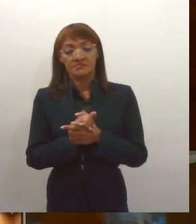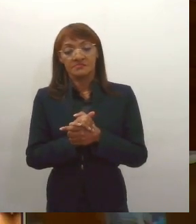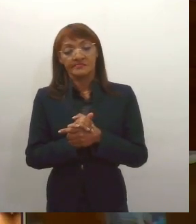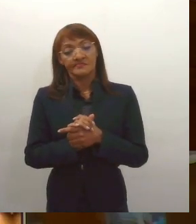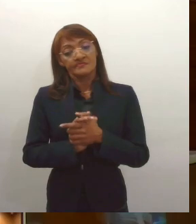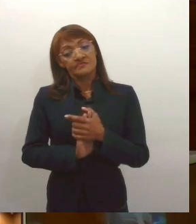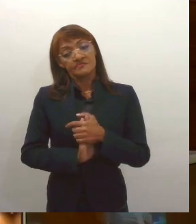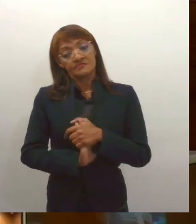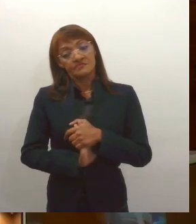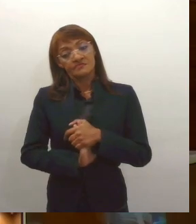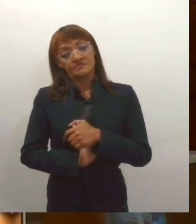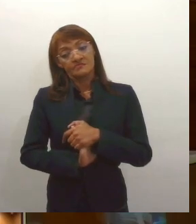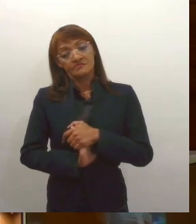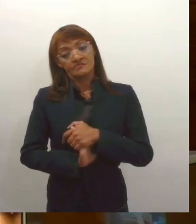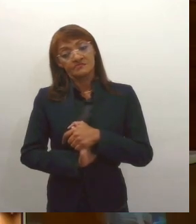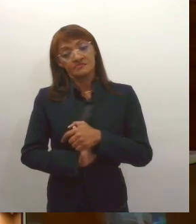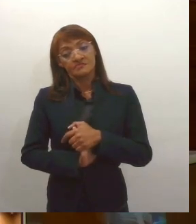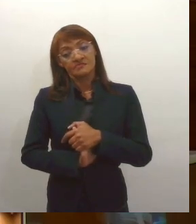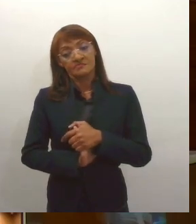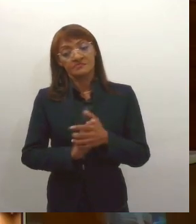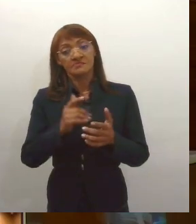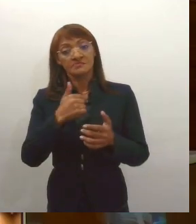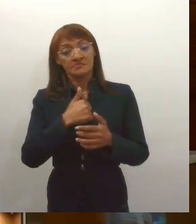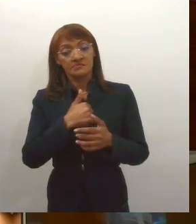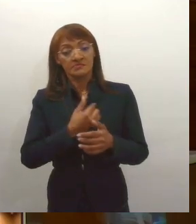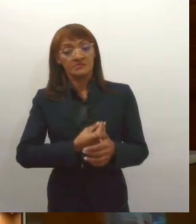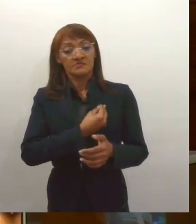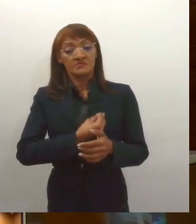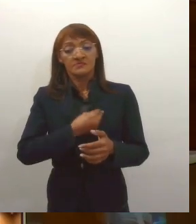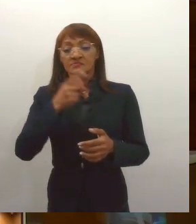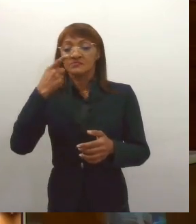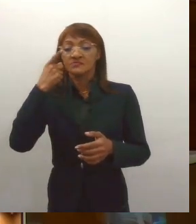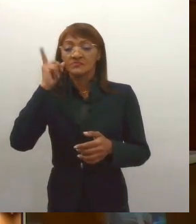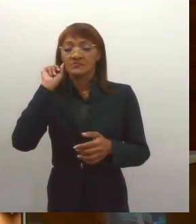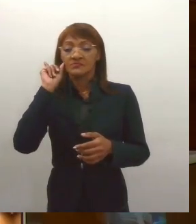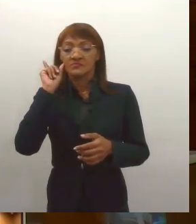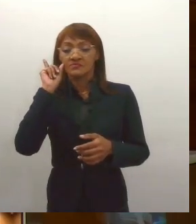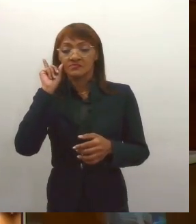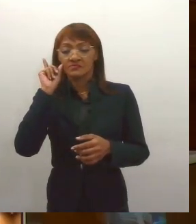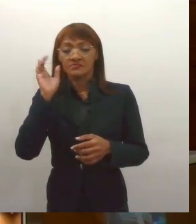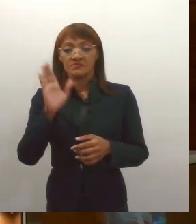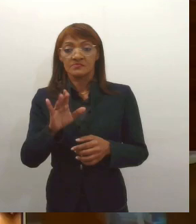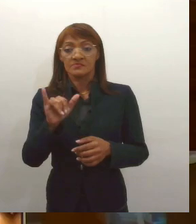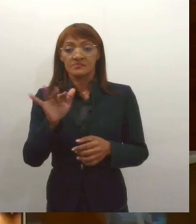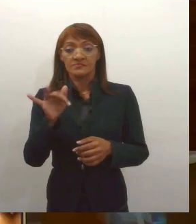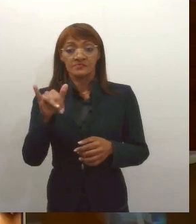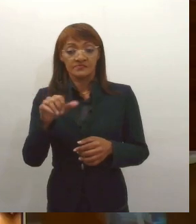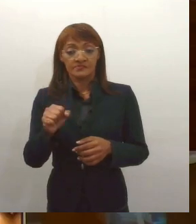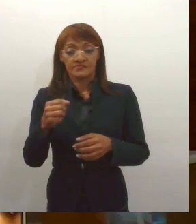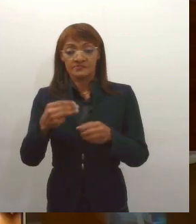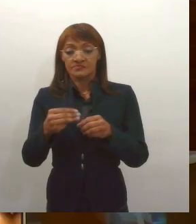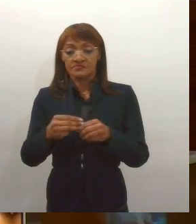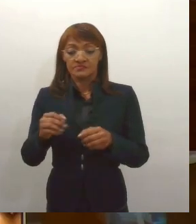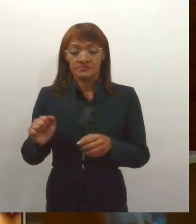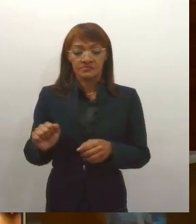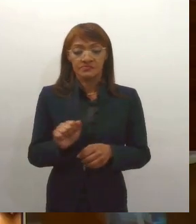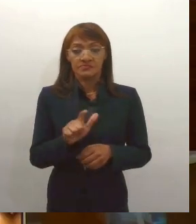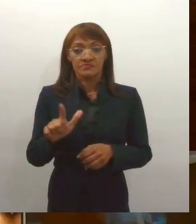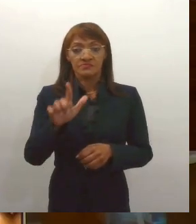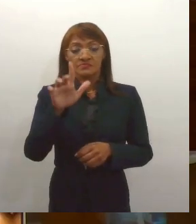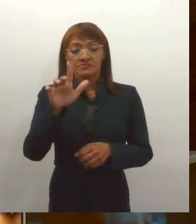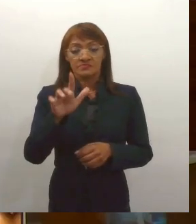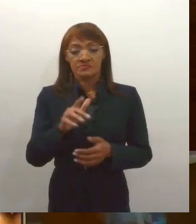participei ontem lá no ifs de lagarto né eu fui convidada pela professora e pela